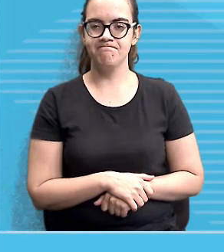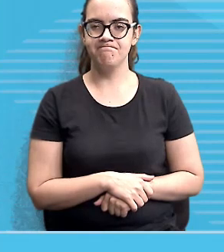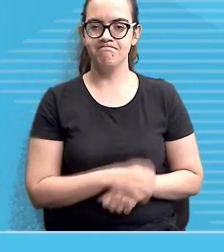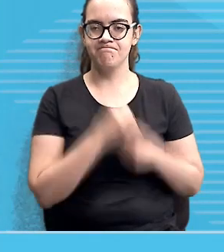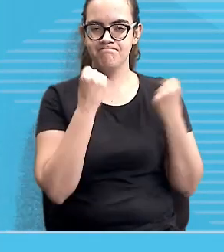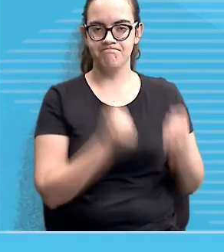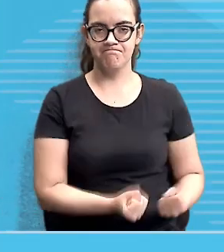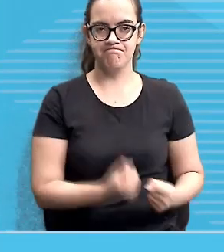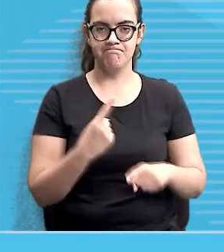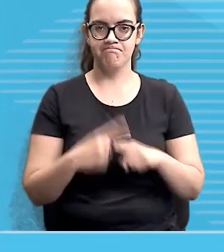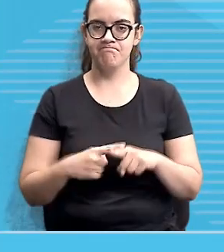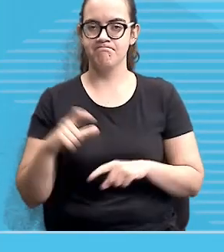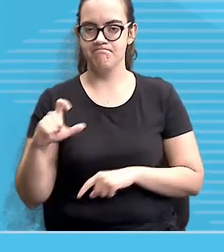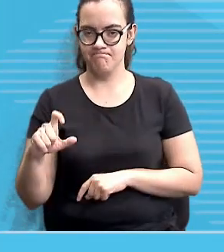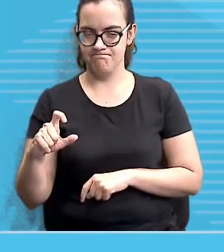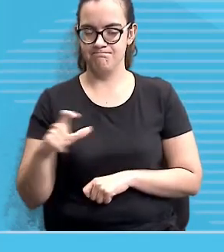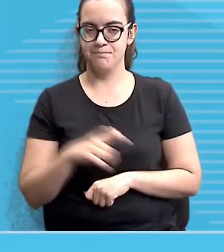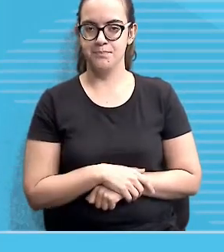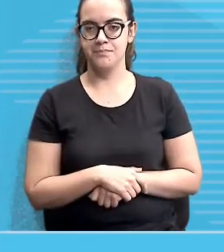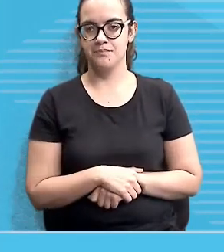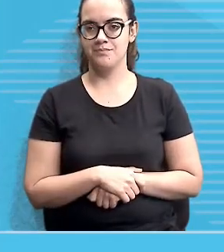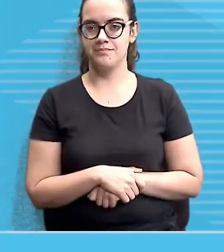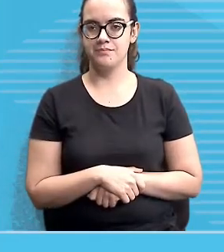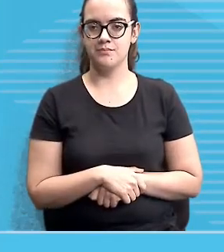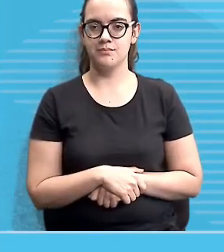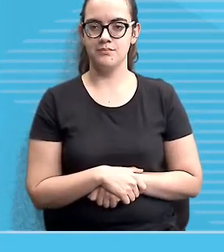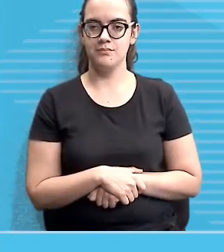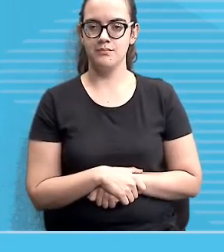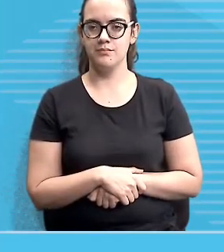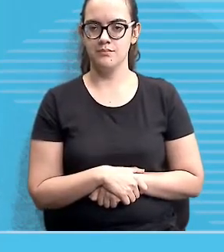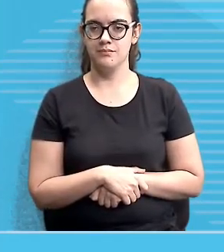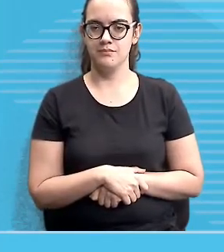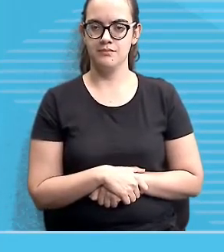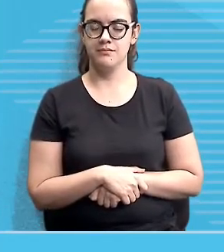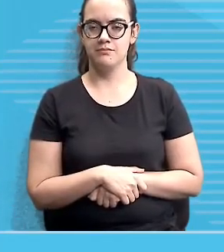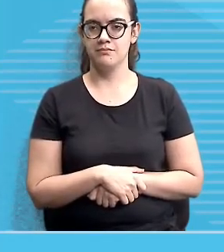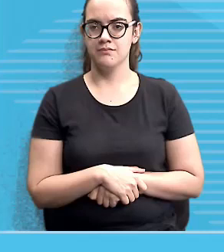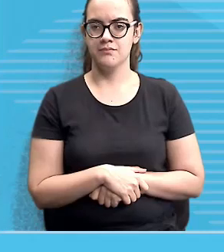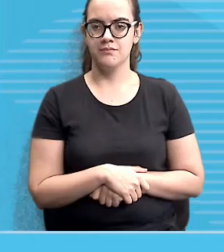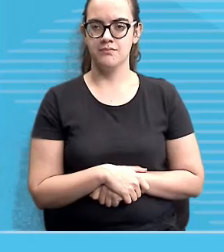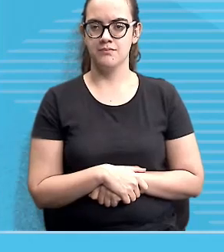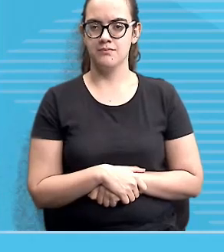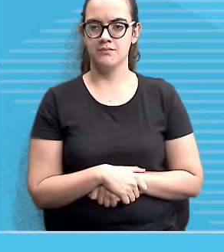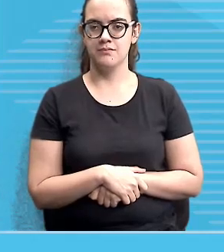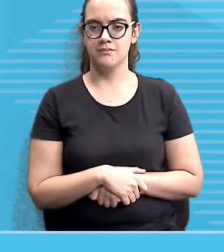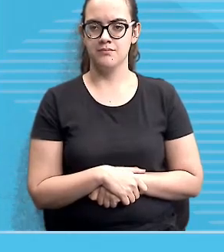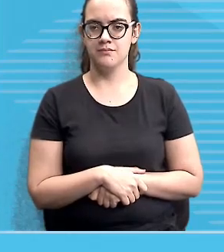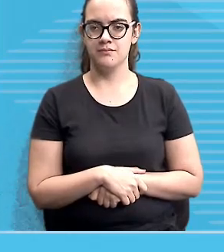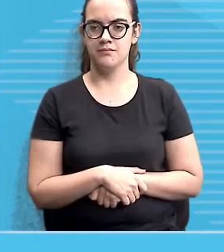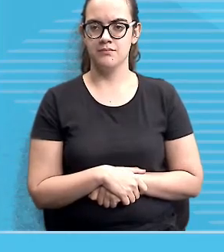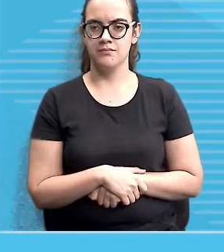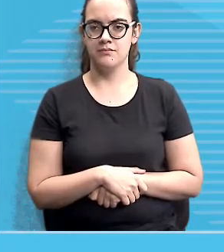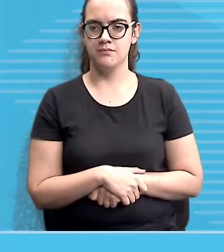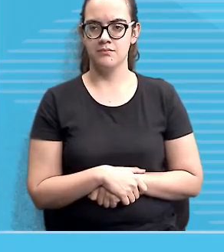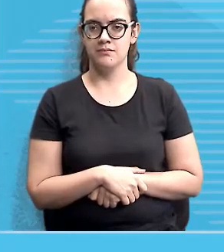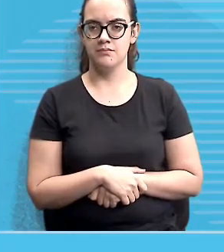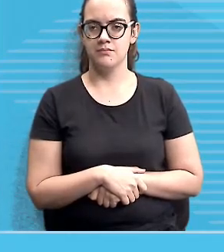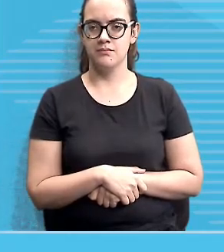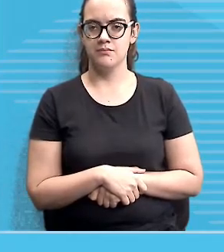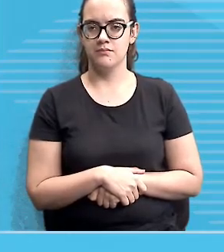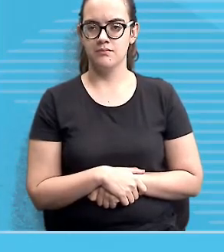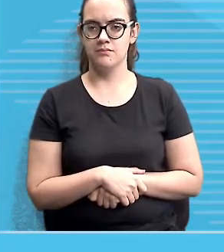E aí a capacidade do ferro que será